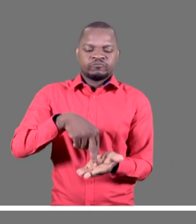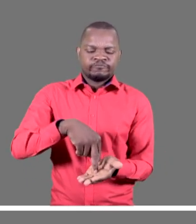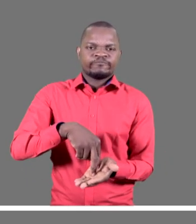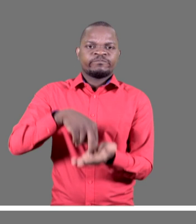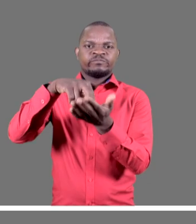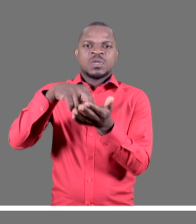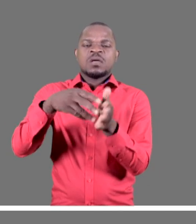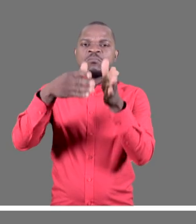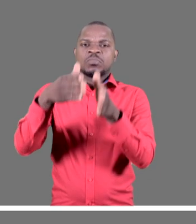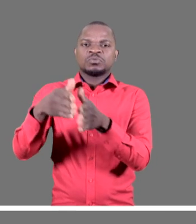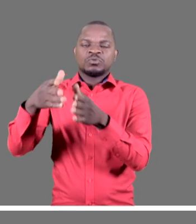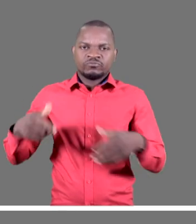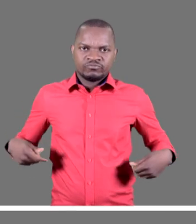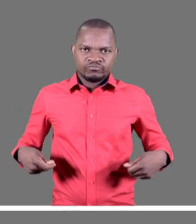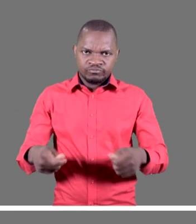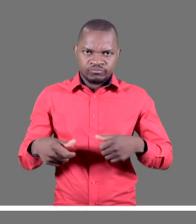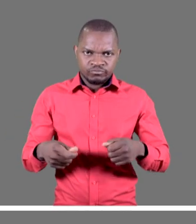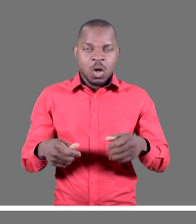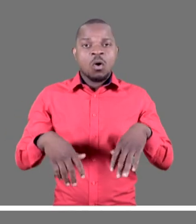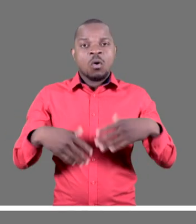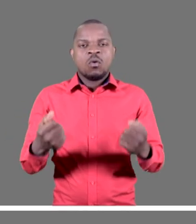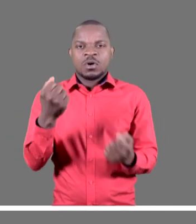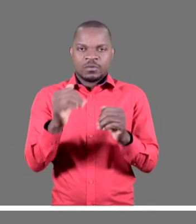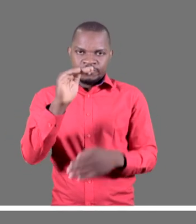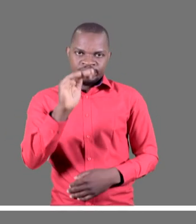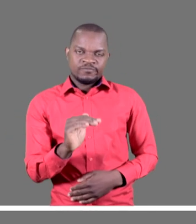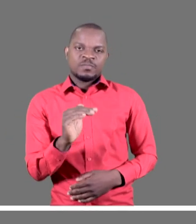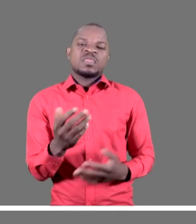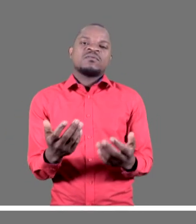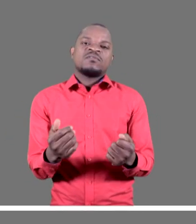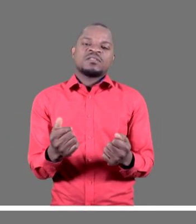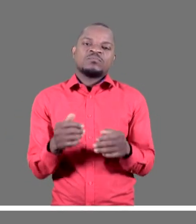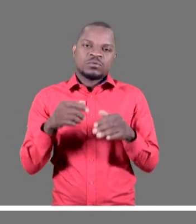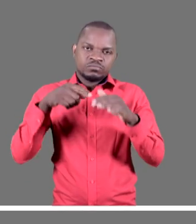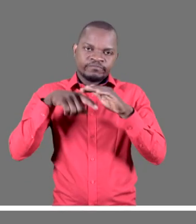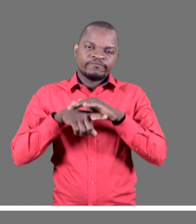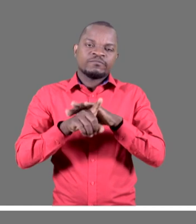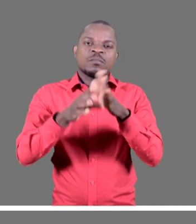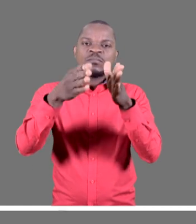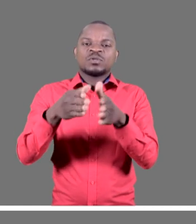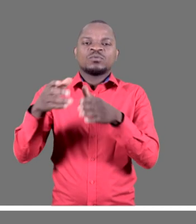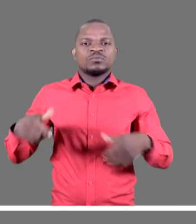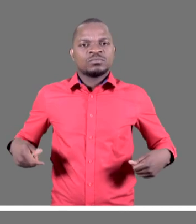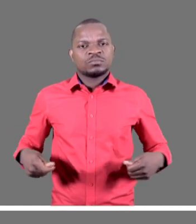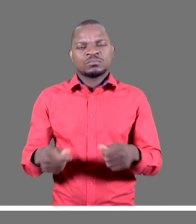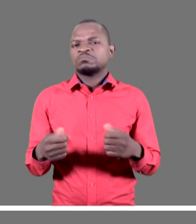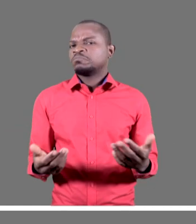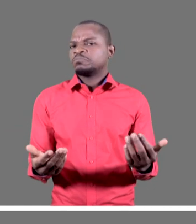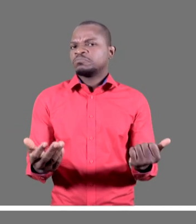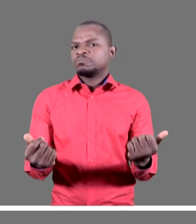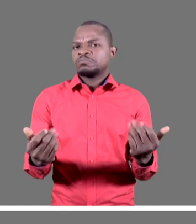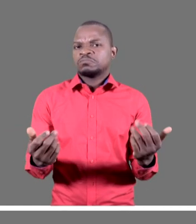elevatório para pessoas, por exemplo, com cadeira de rodas, ou com uma altura, portanto, definida, um padrão, de modo que,